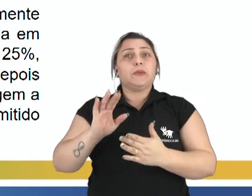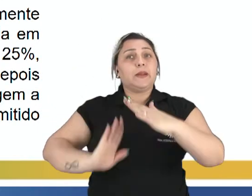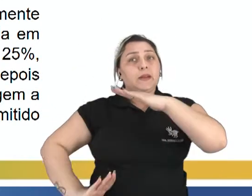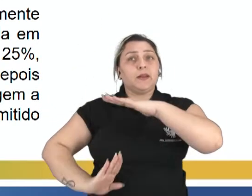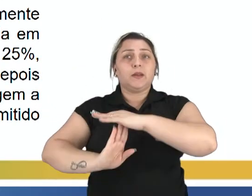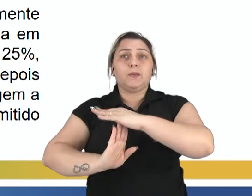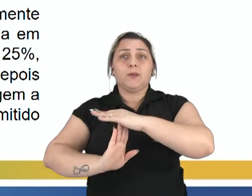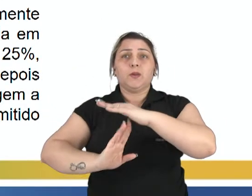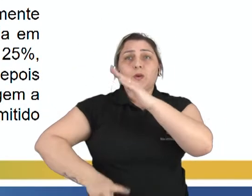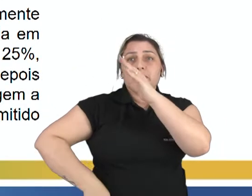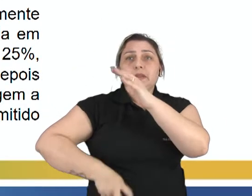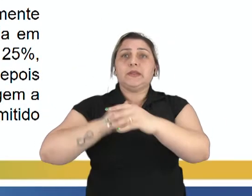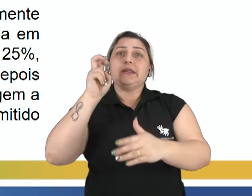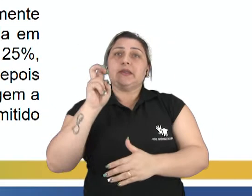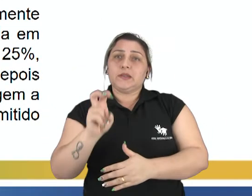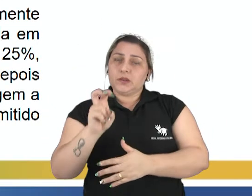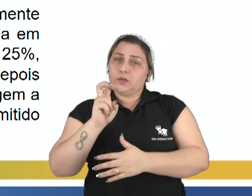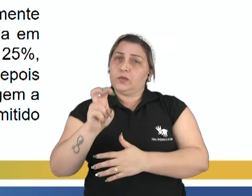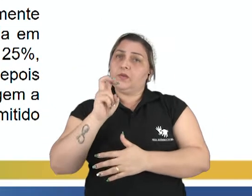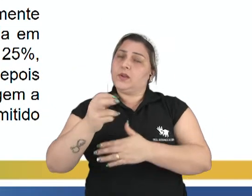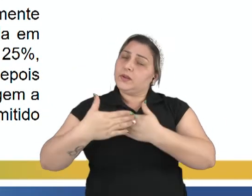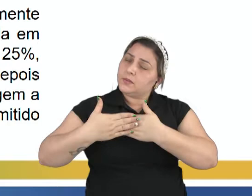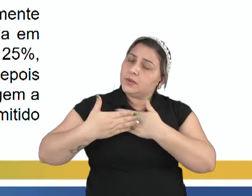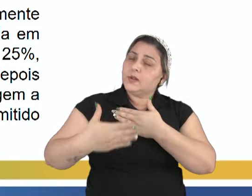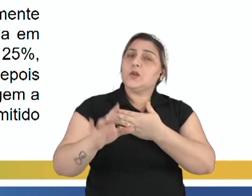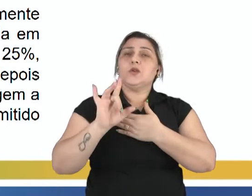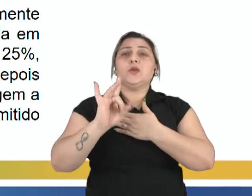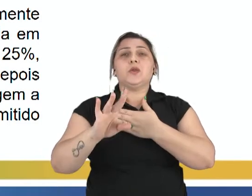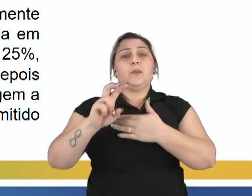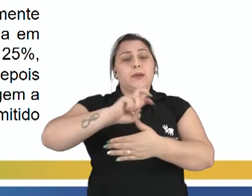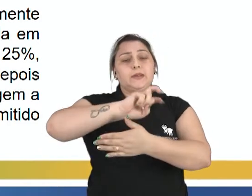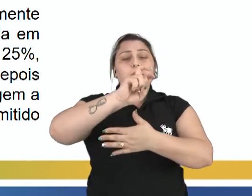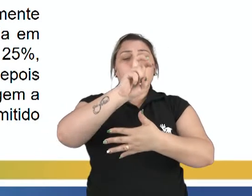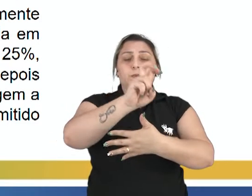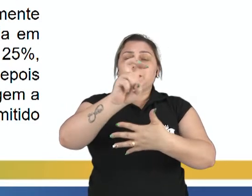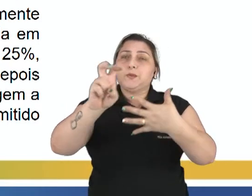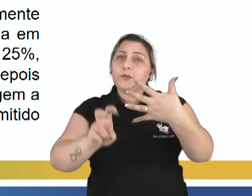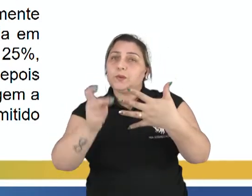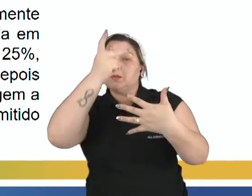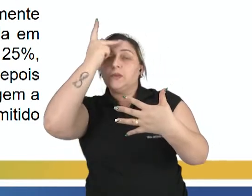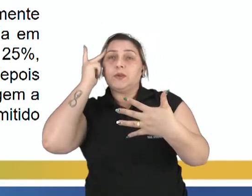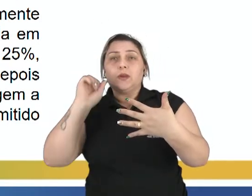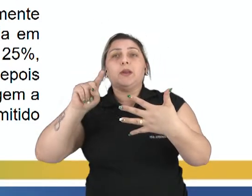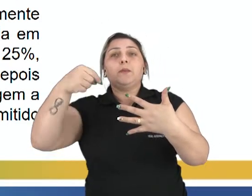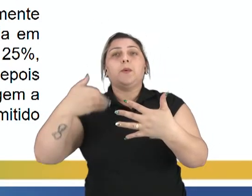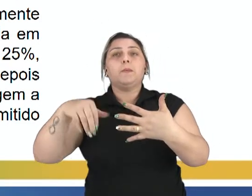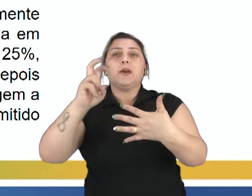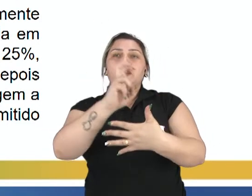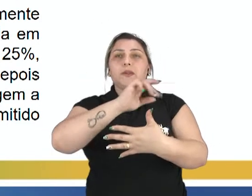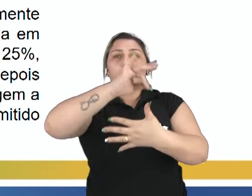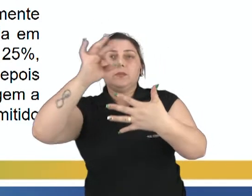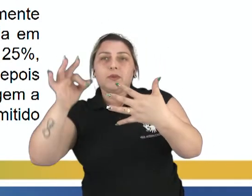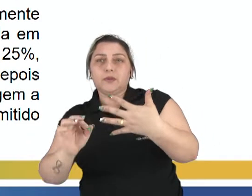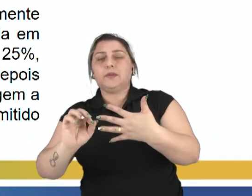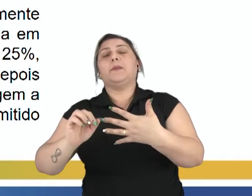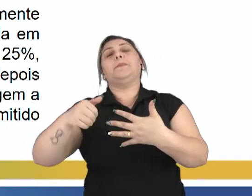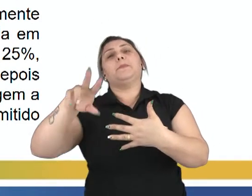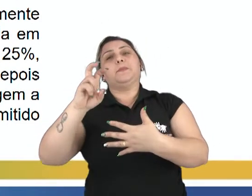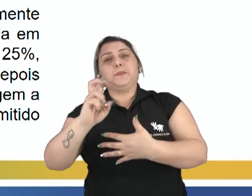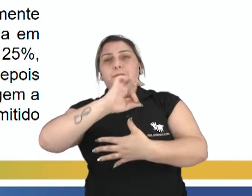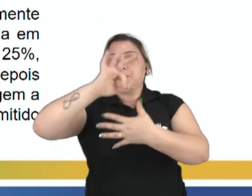limitou em 5 vezes isso aí, e a partir daí você só manda de uma pessoa por vez, para tentar coibir,